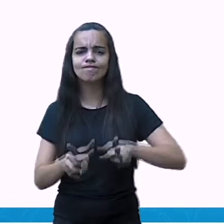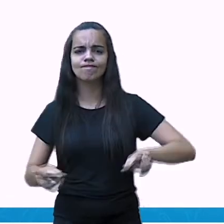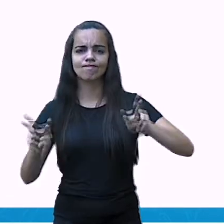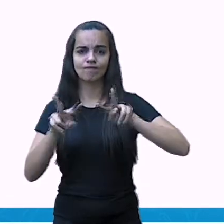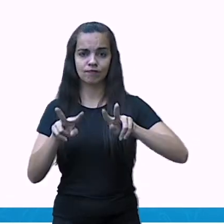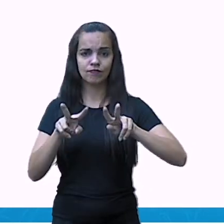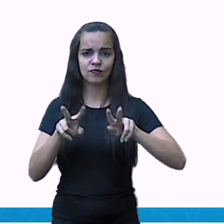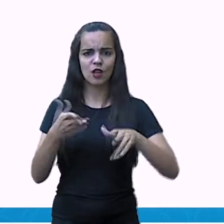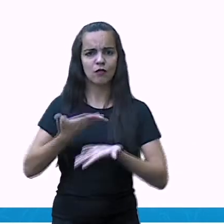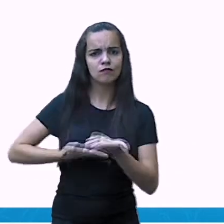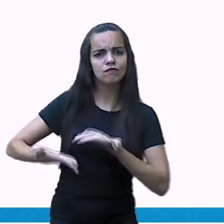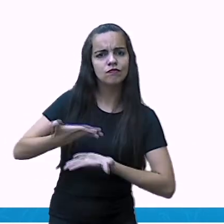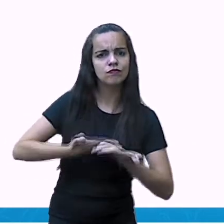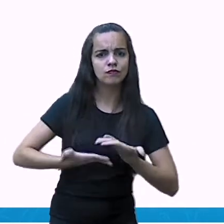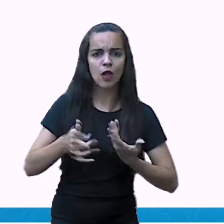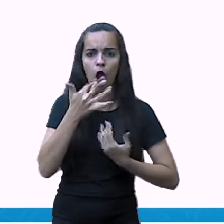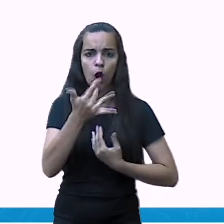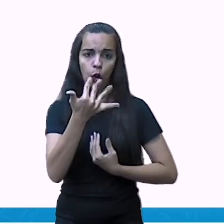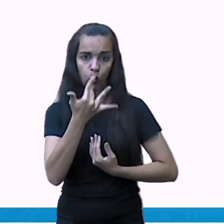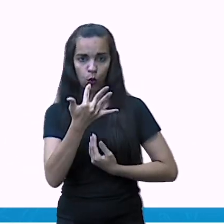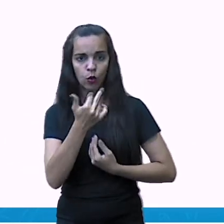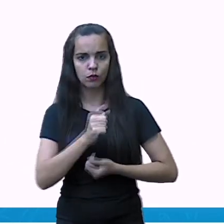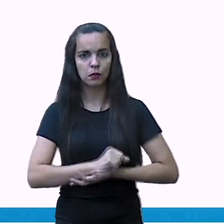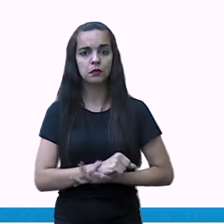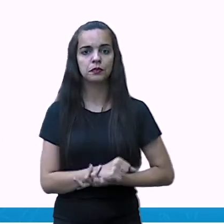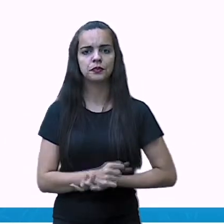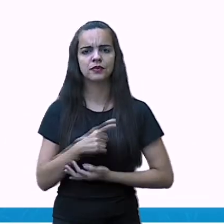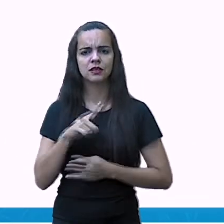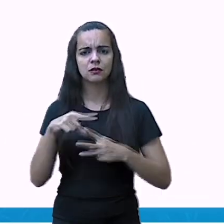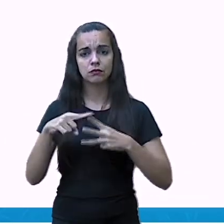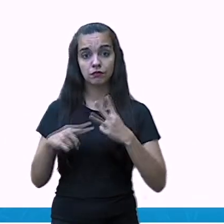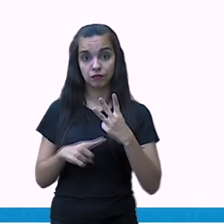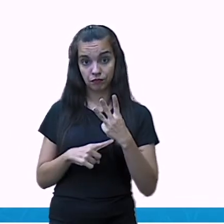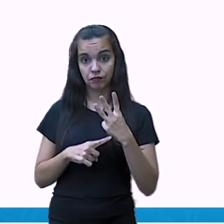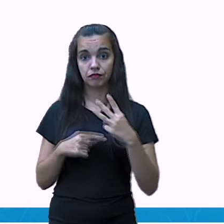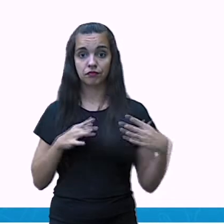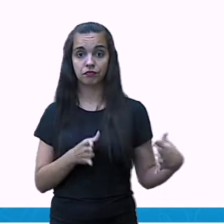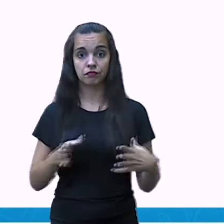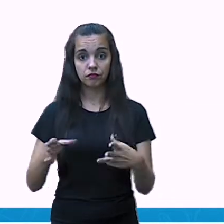coloração. Há 3 tipos principais.